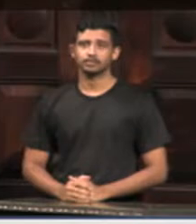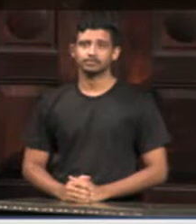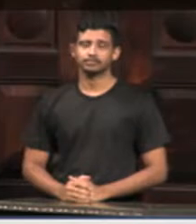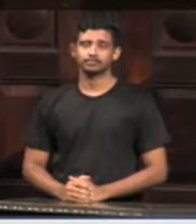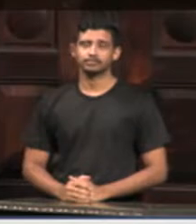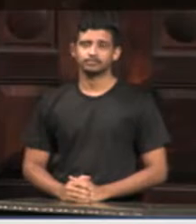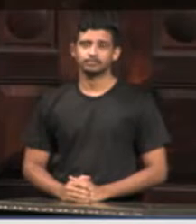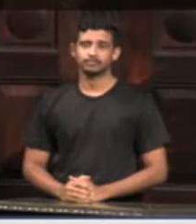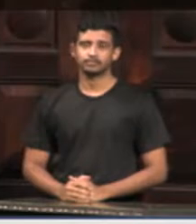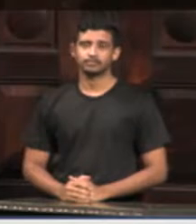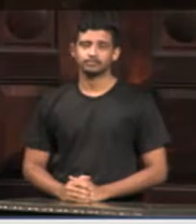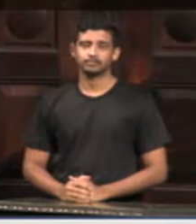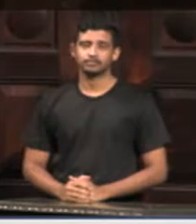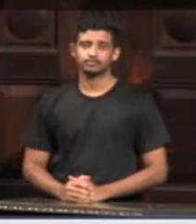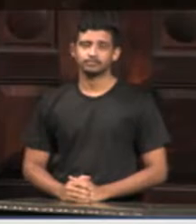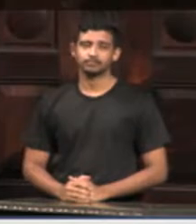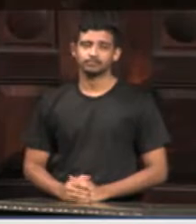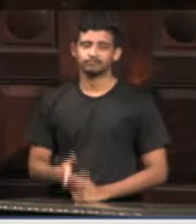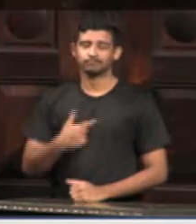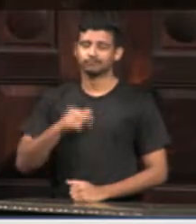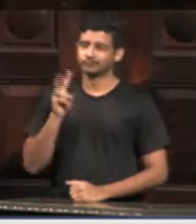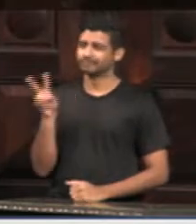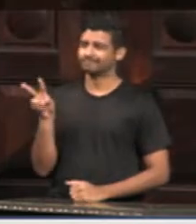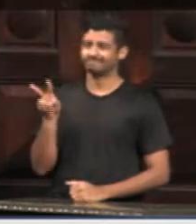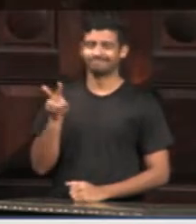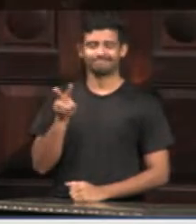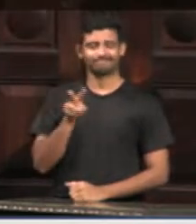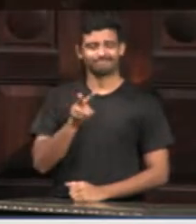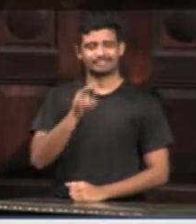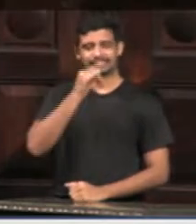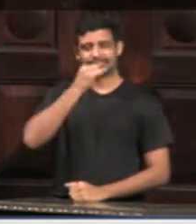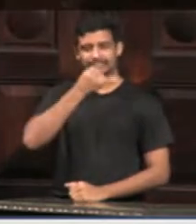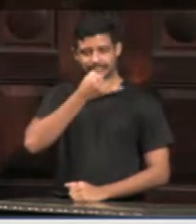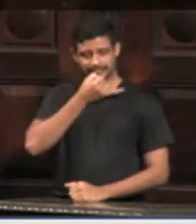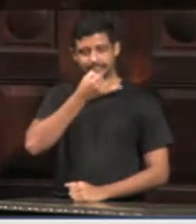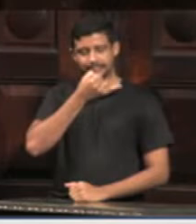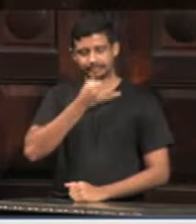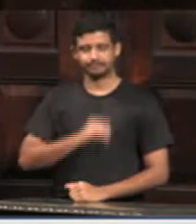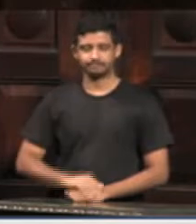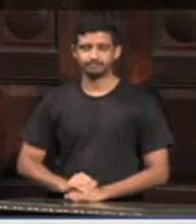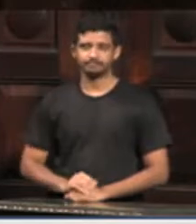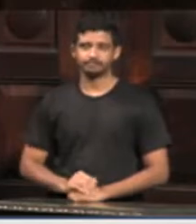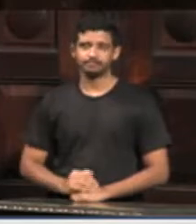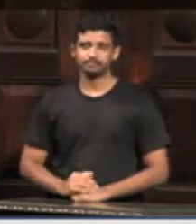Situação realmente de verdadeira calamidade.